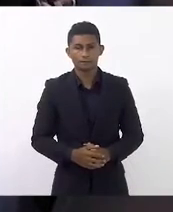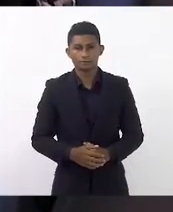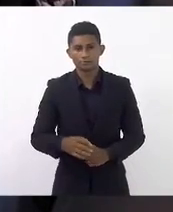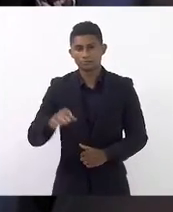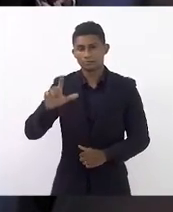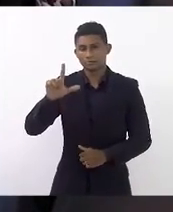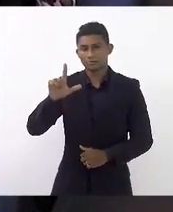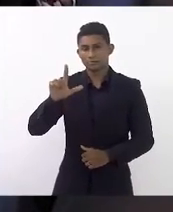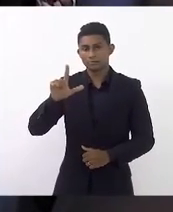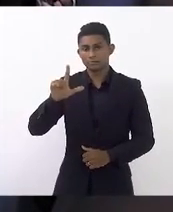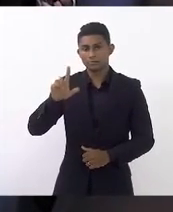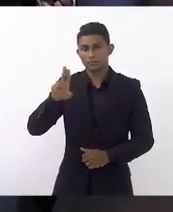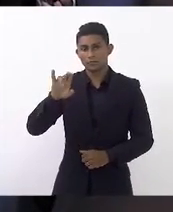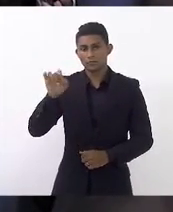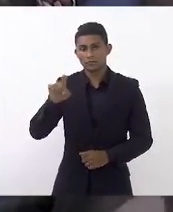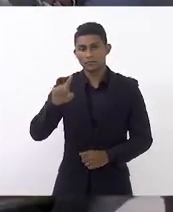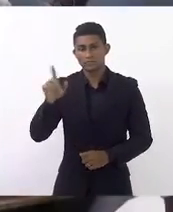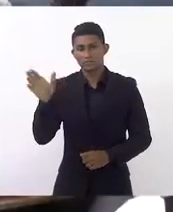Luiz Paulo.